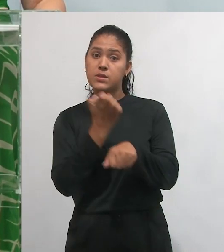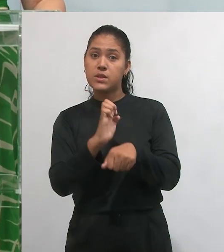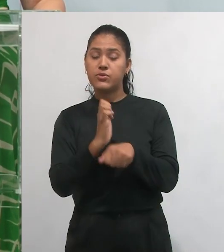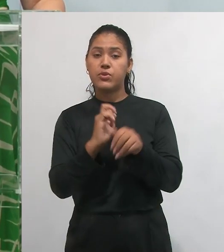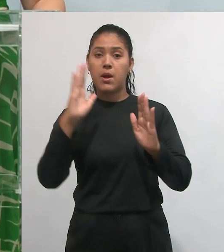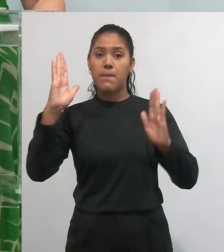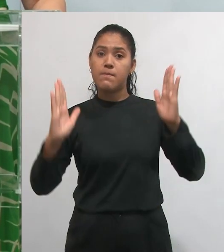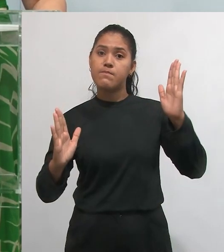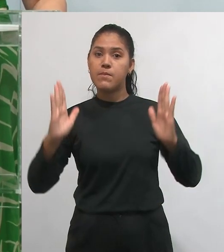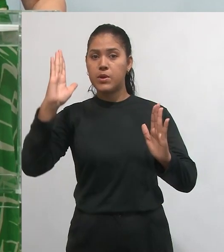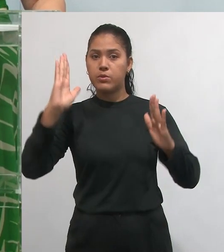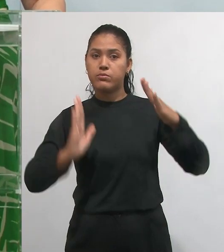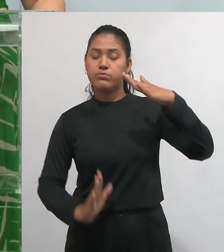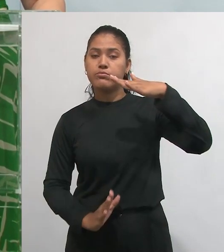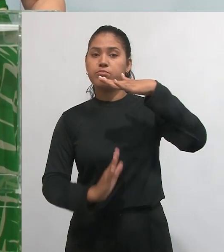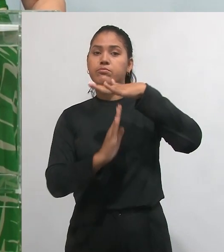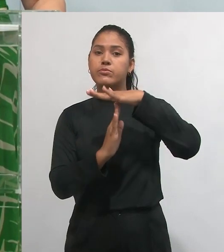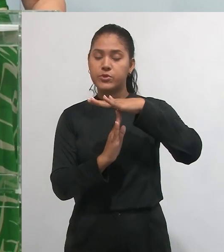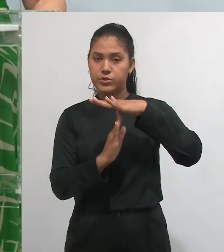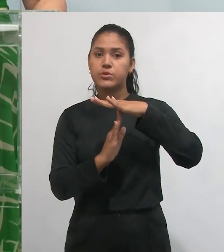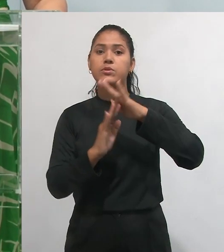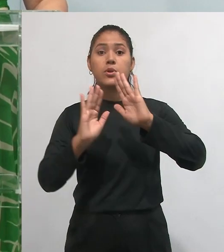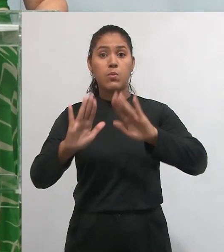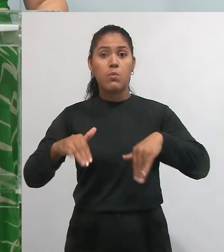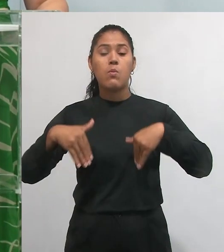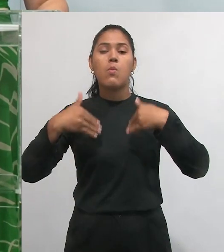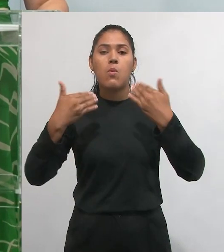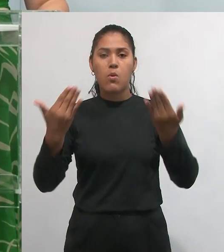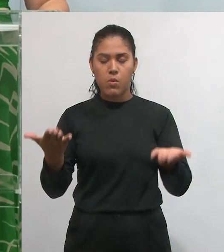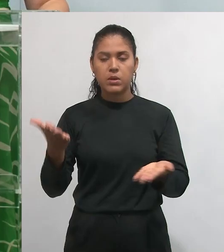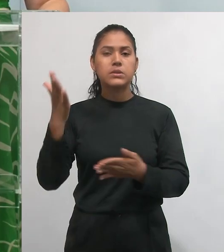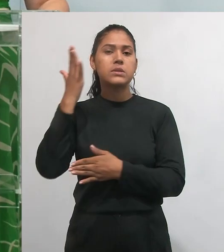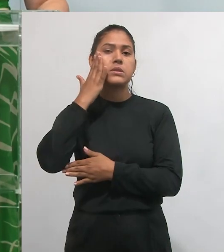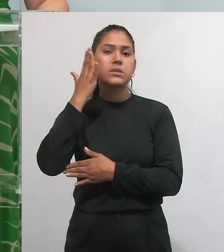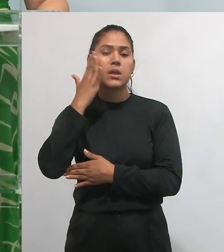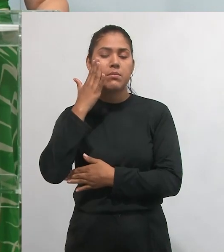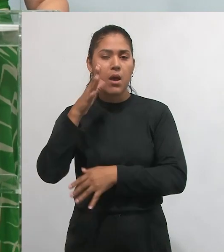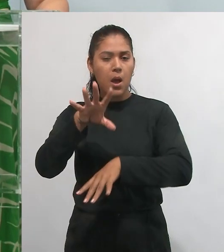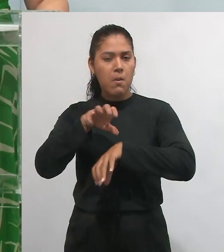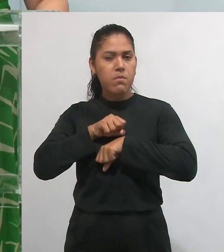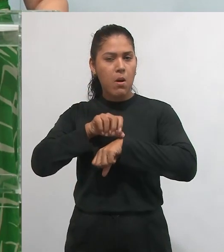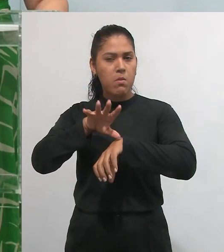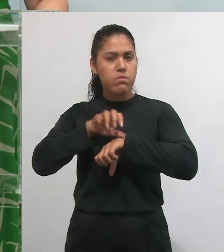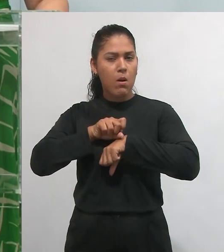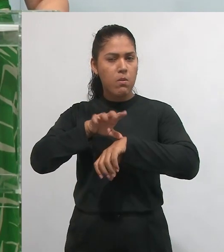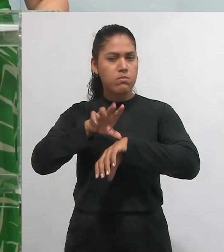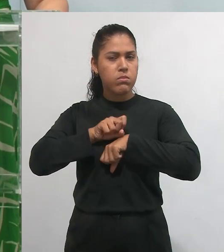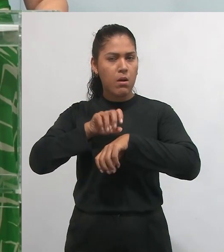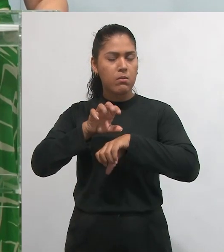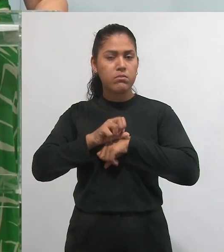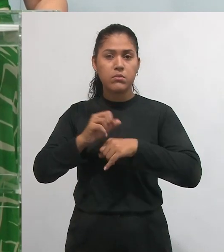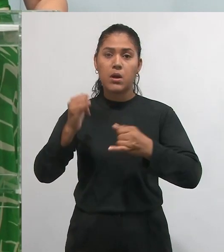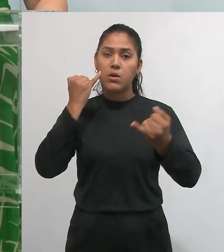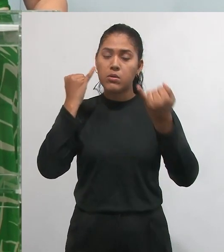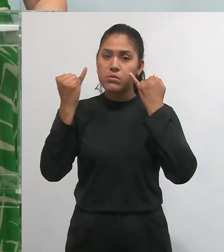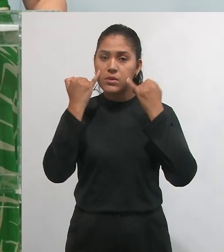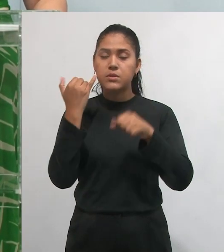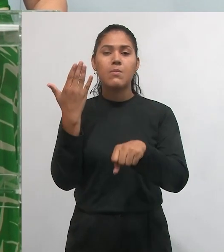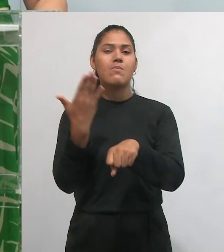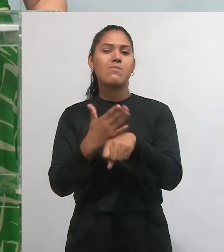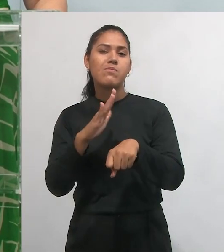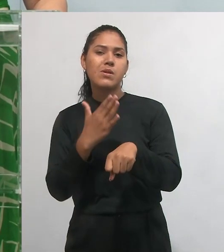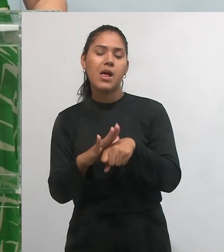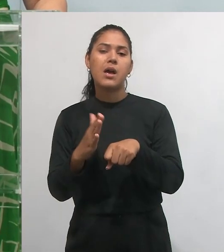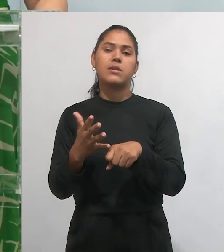você entender como é o universo da gestão escolar, você possa ter ali fundamentados saberes, principalmente competências